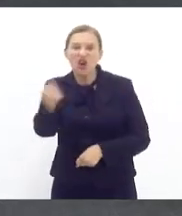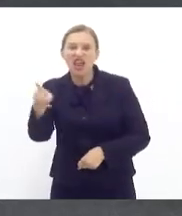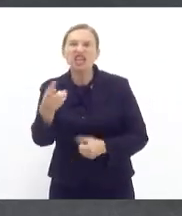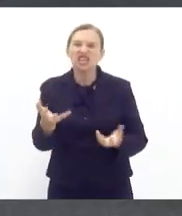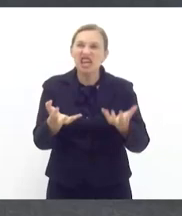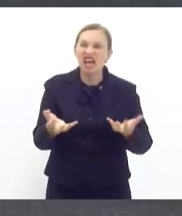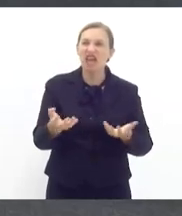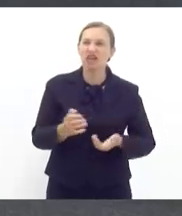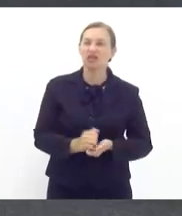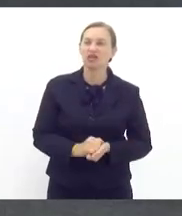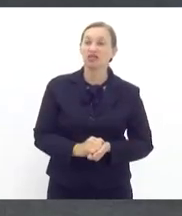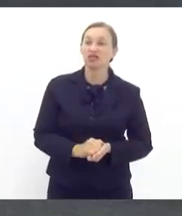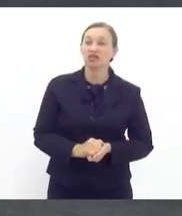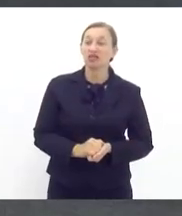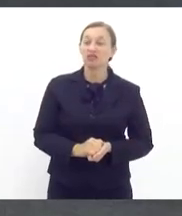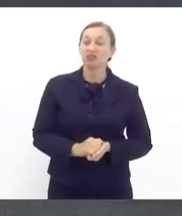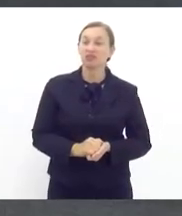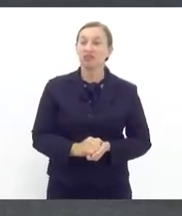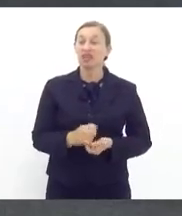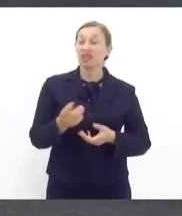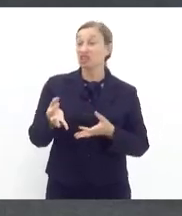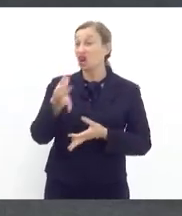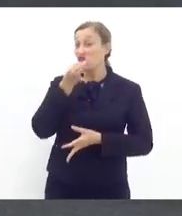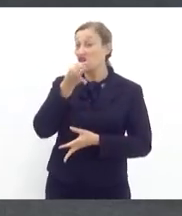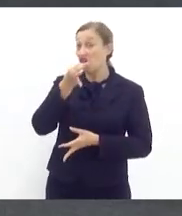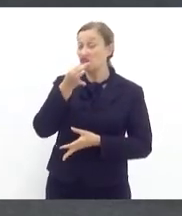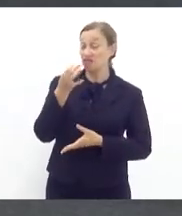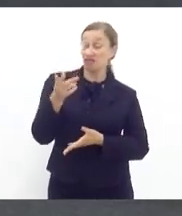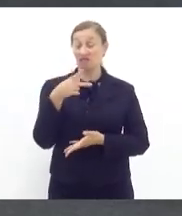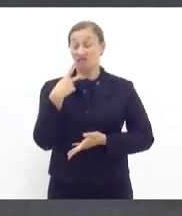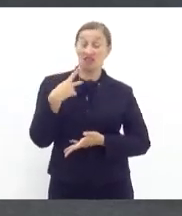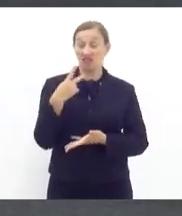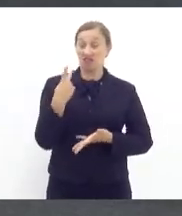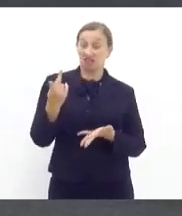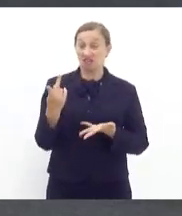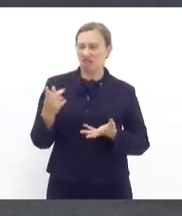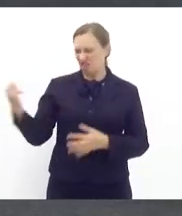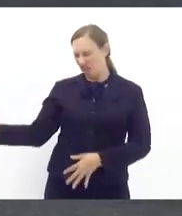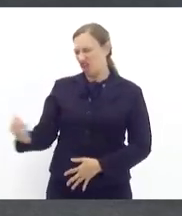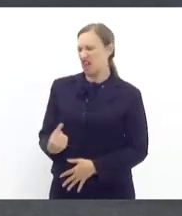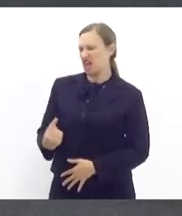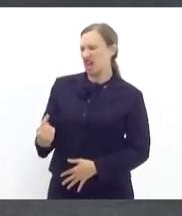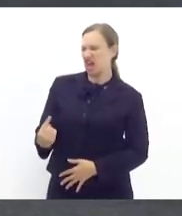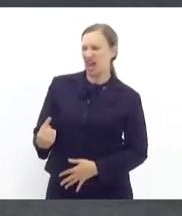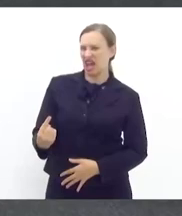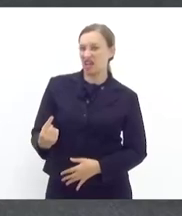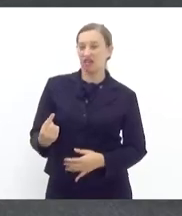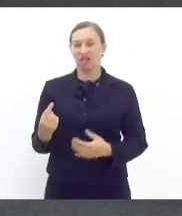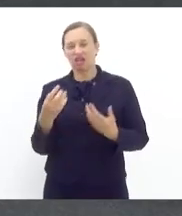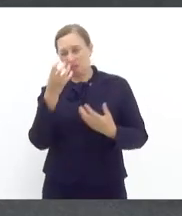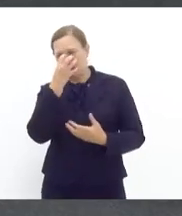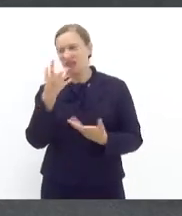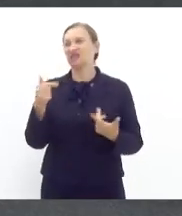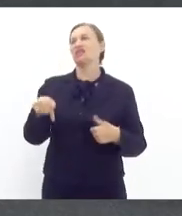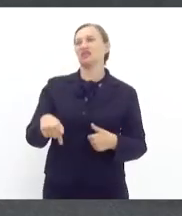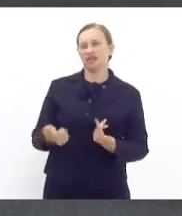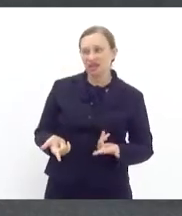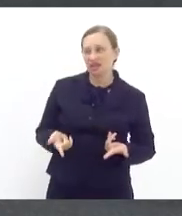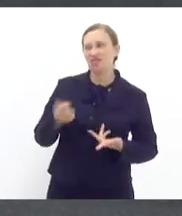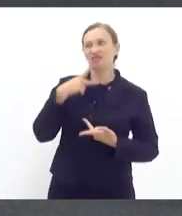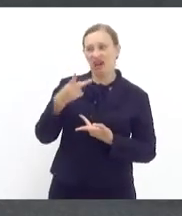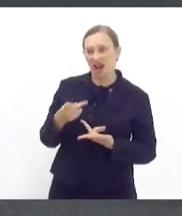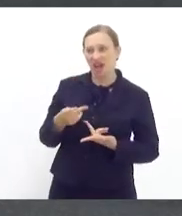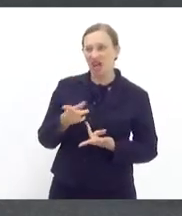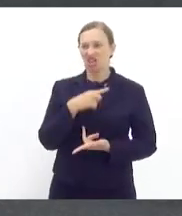querem isso e com esses argumentos falaciosos vem pra cá pra fazer gracinha e dizer